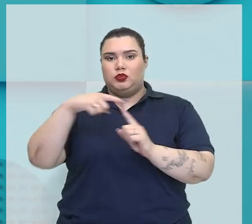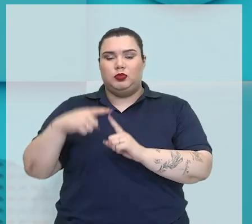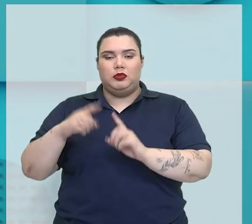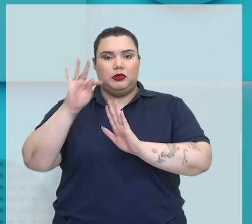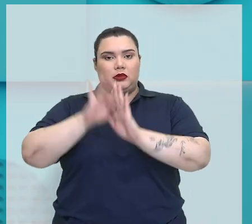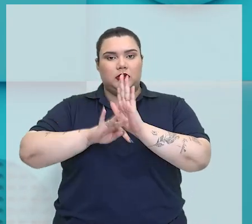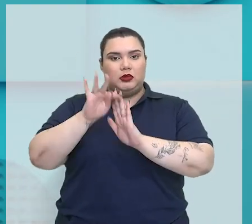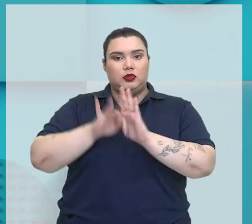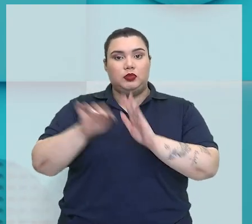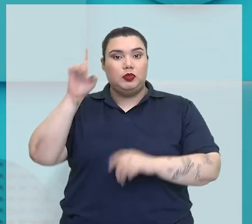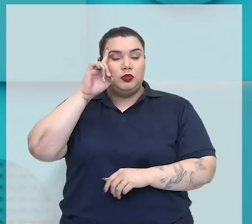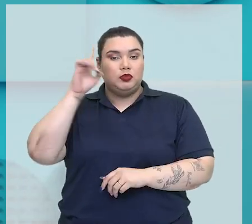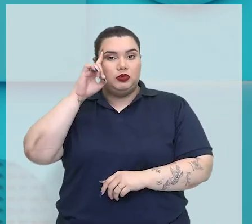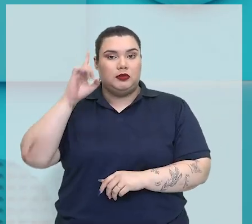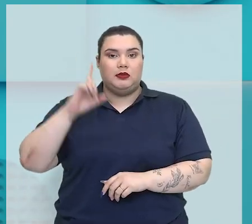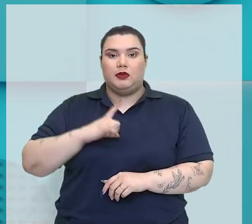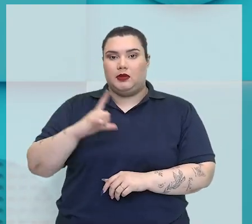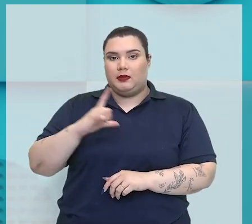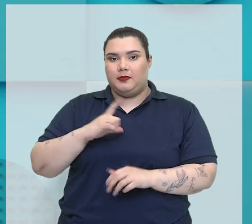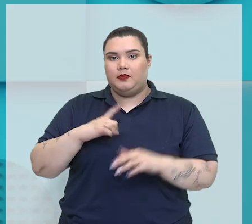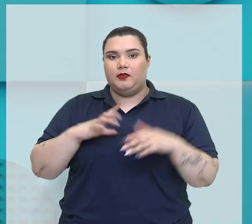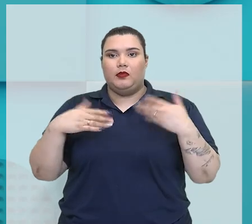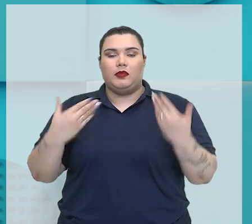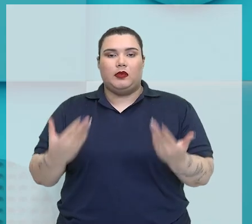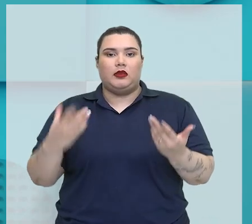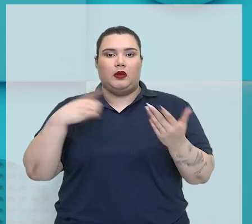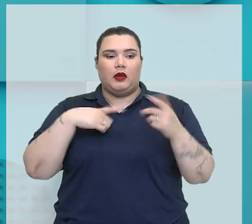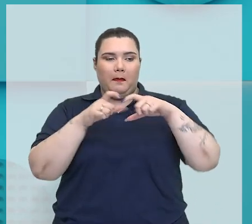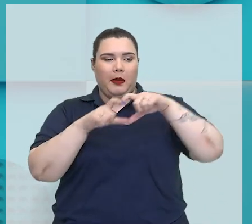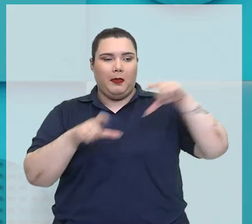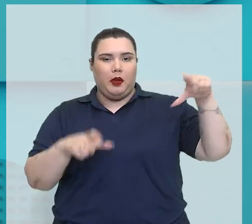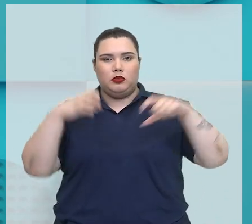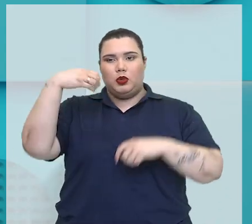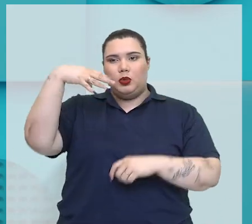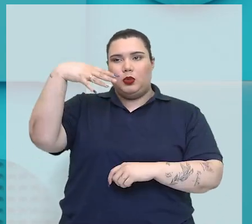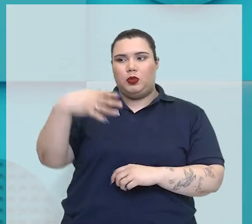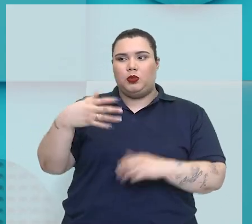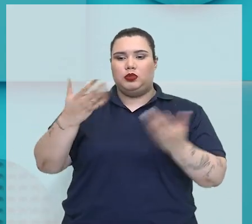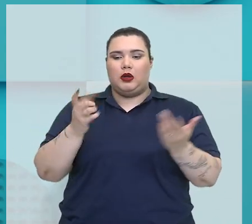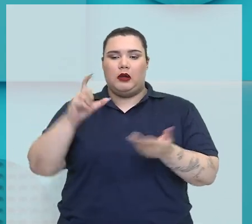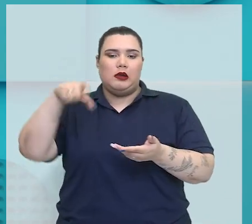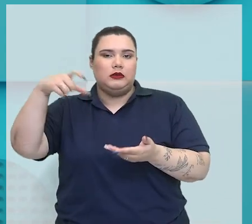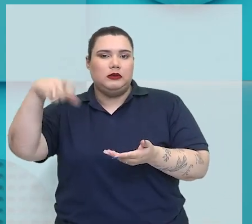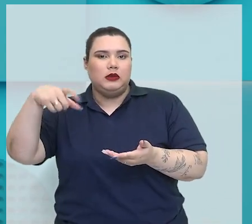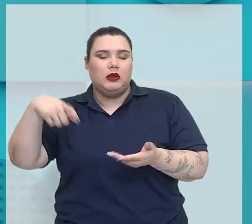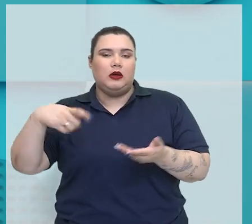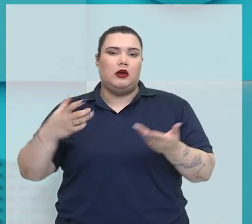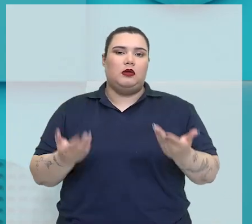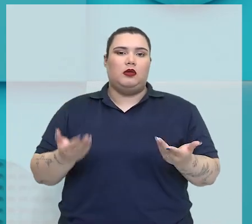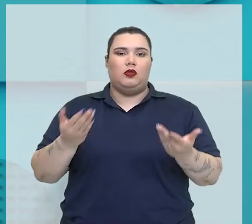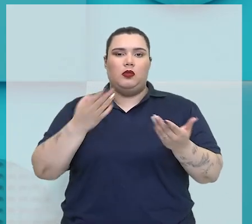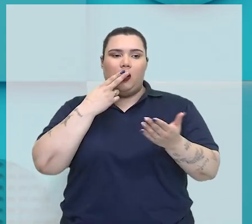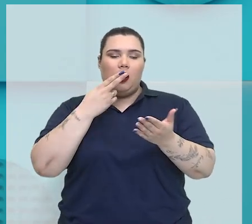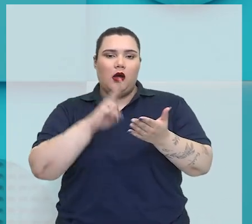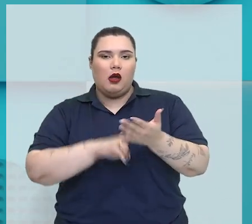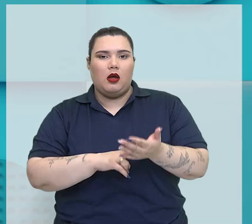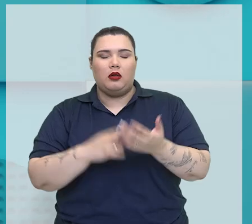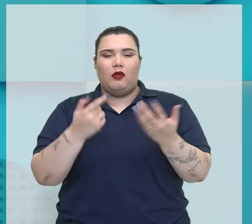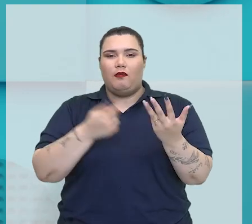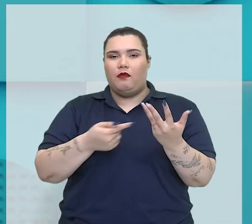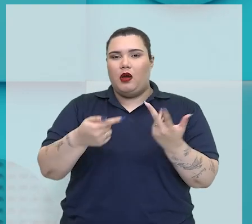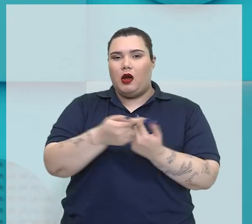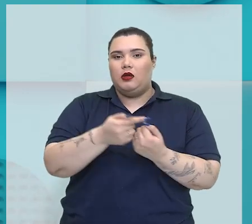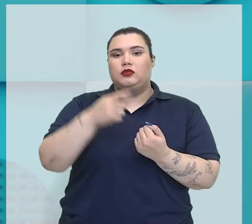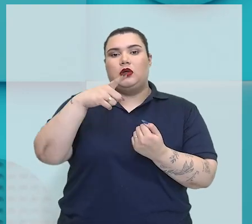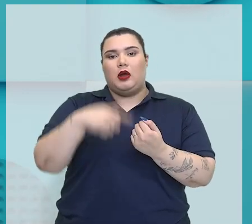no nosso dia a dia, né? Um talão de luz, um cartão, um bilhete, todos esses